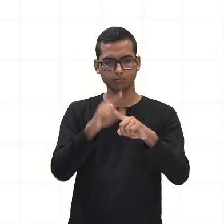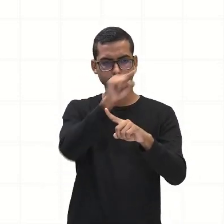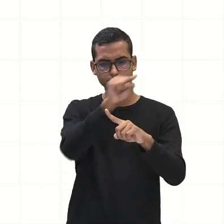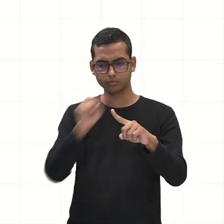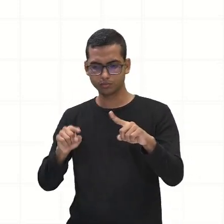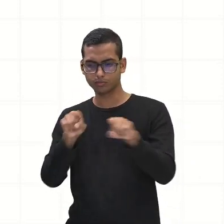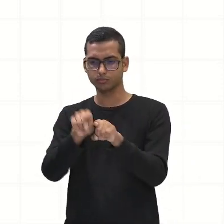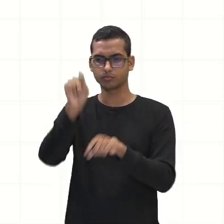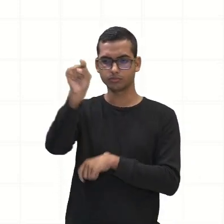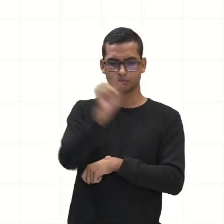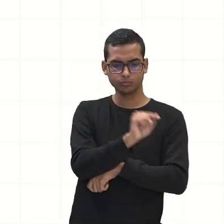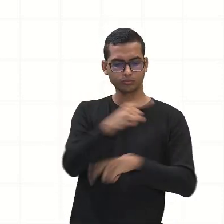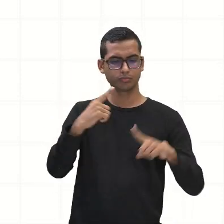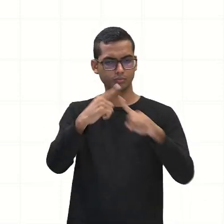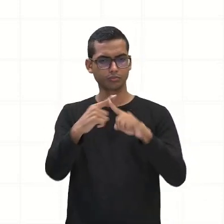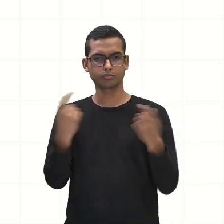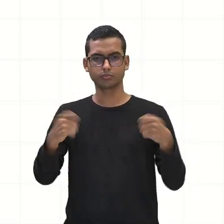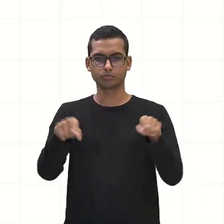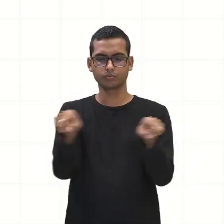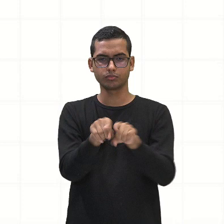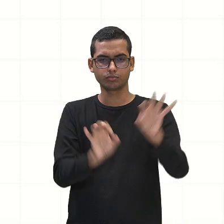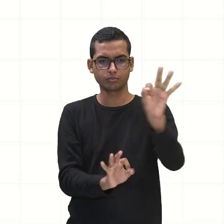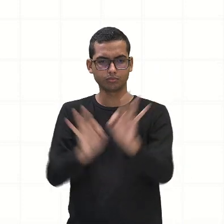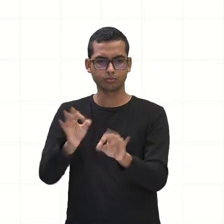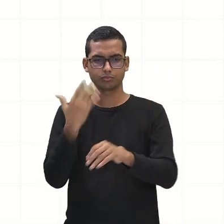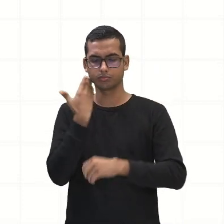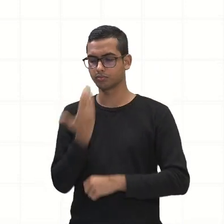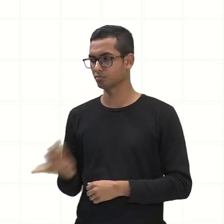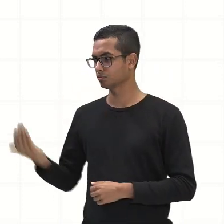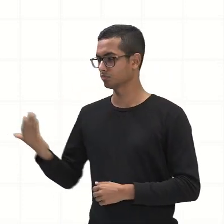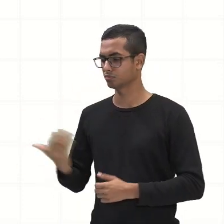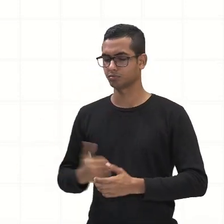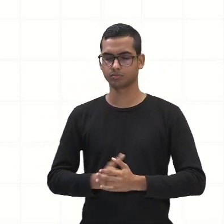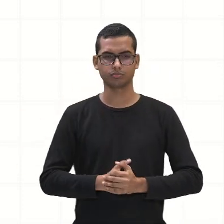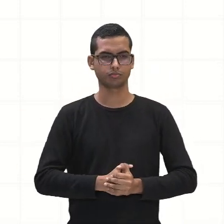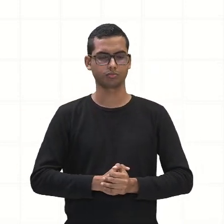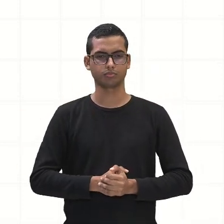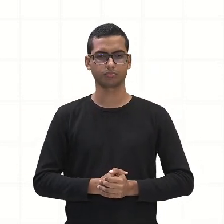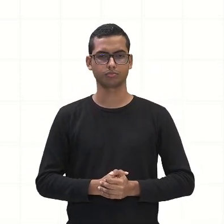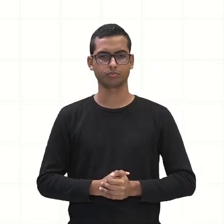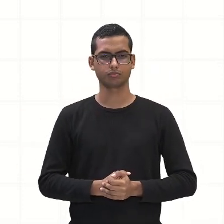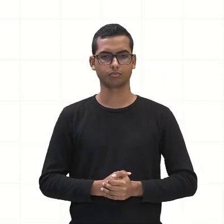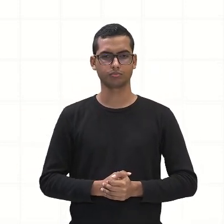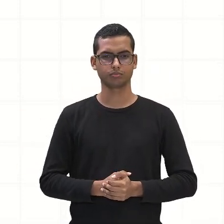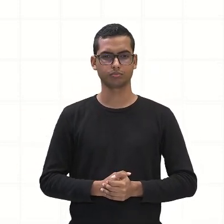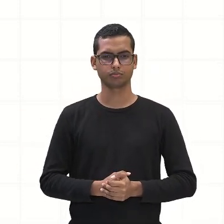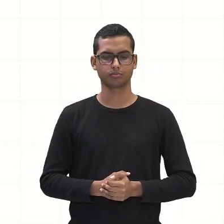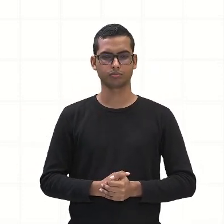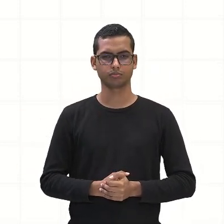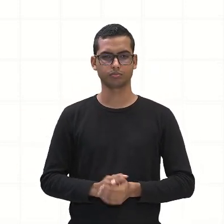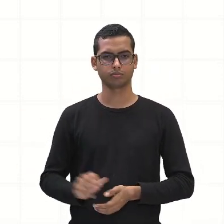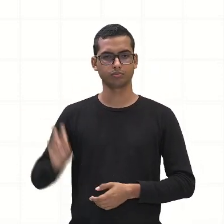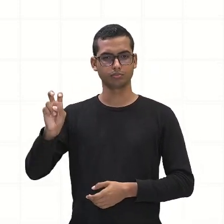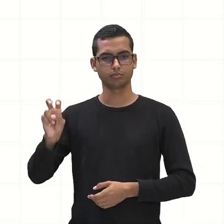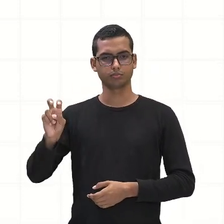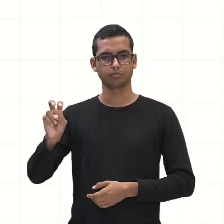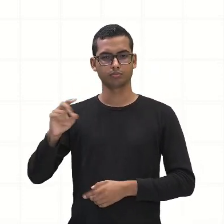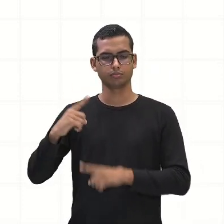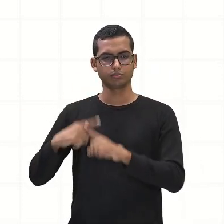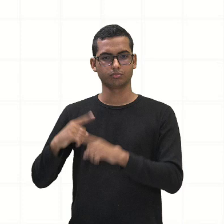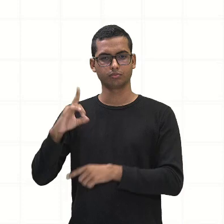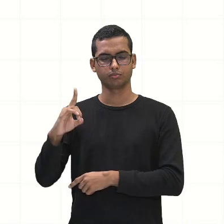proporcionais, né, vale aqui o produto do meio pelos extremos. Então, 5DC é igual